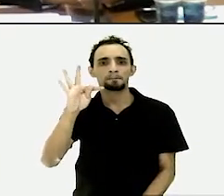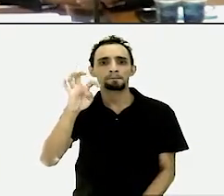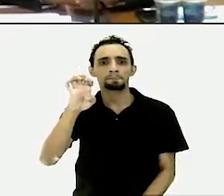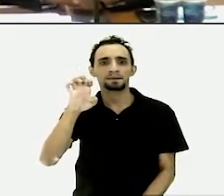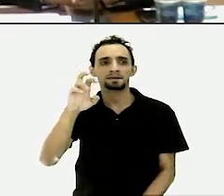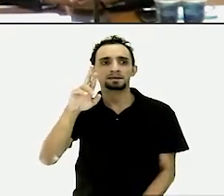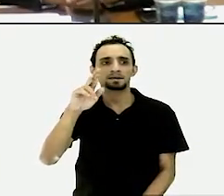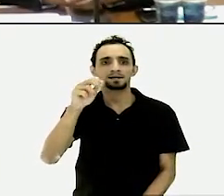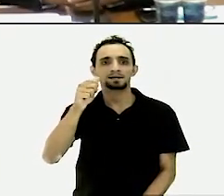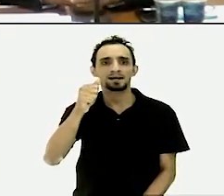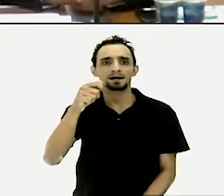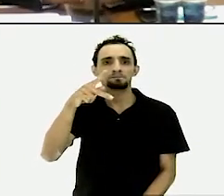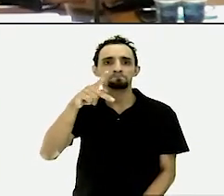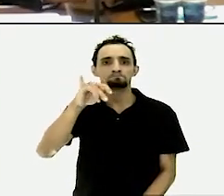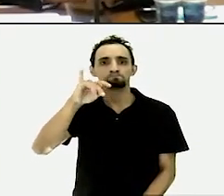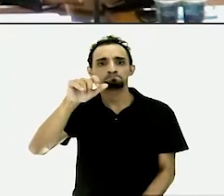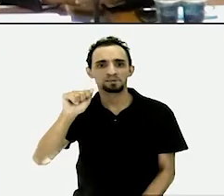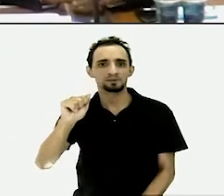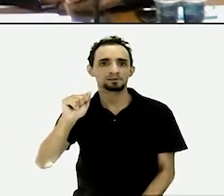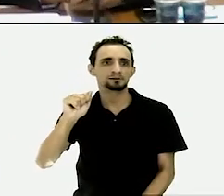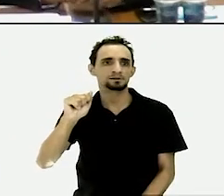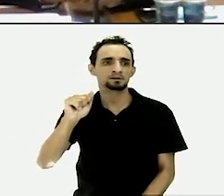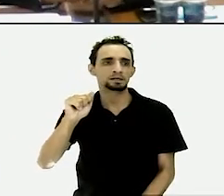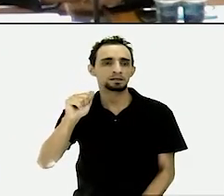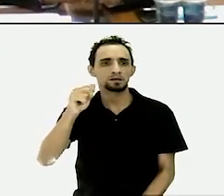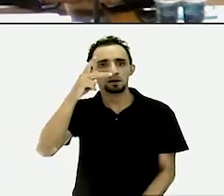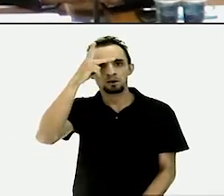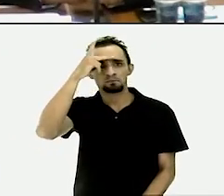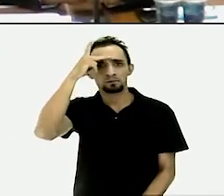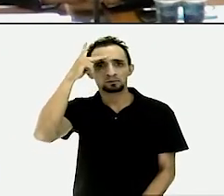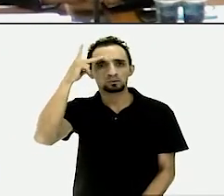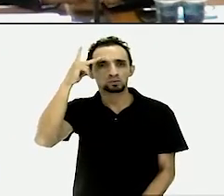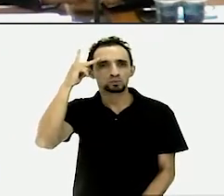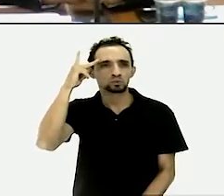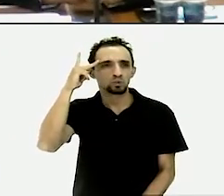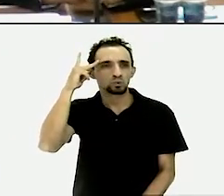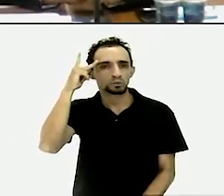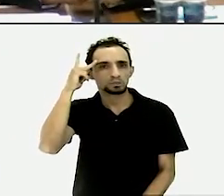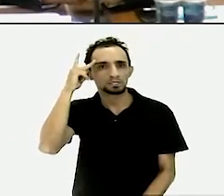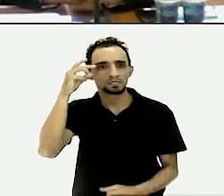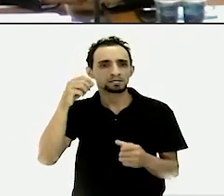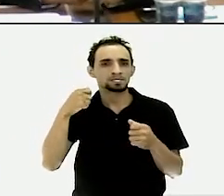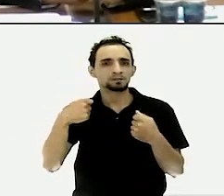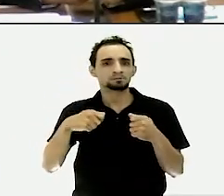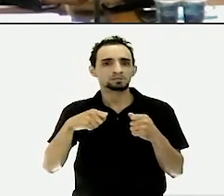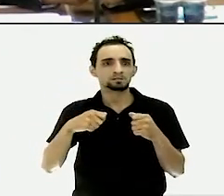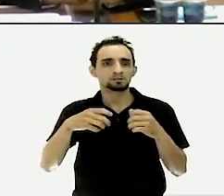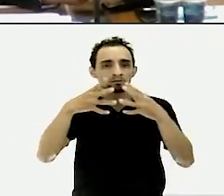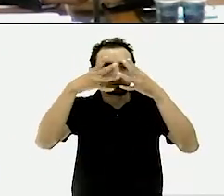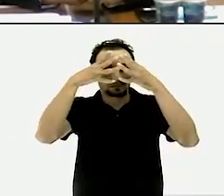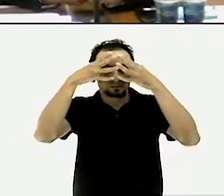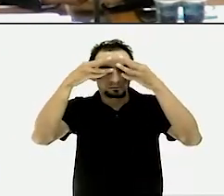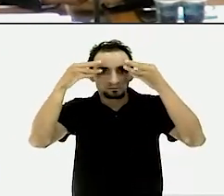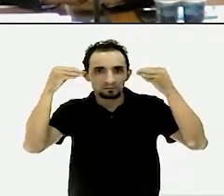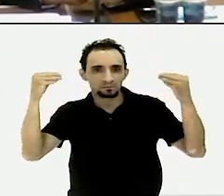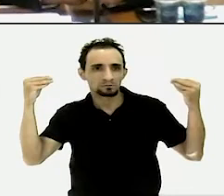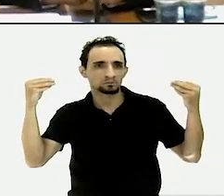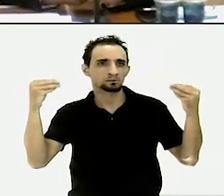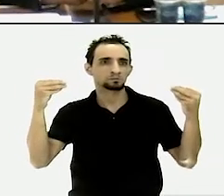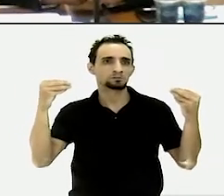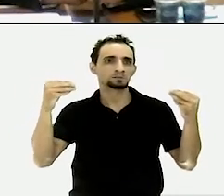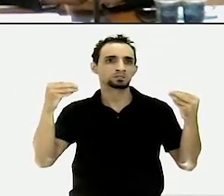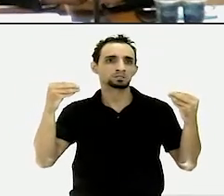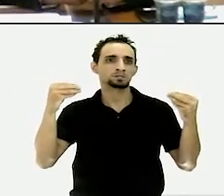Públicas. Justificativa. Esse trabalho seria uma laborterapia, que é o restabelecimento